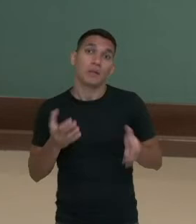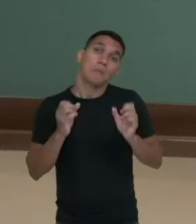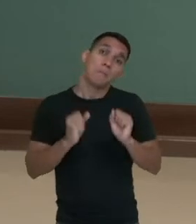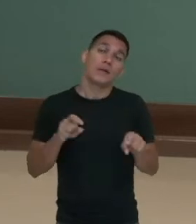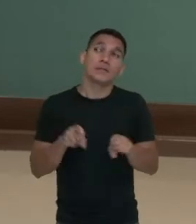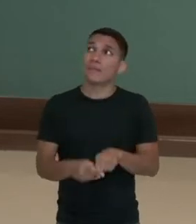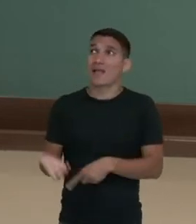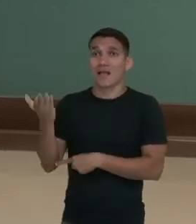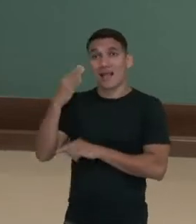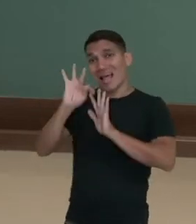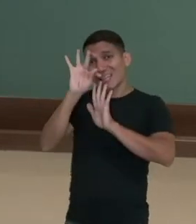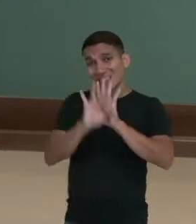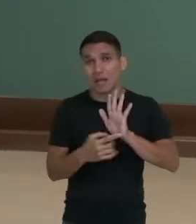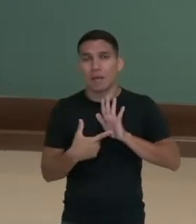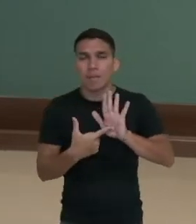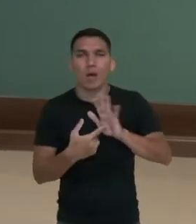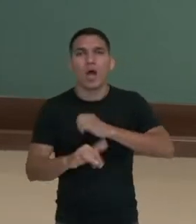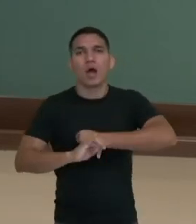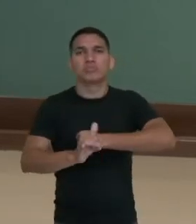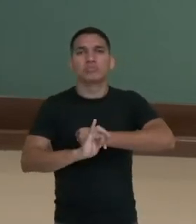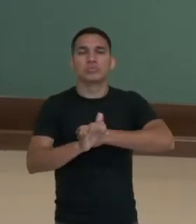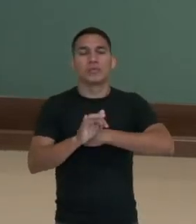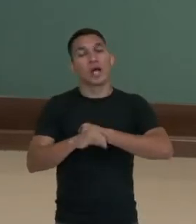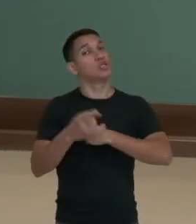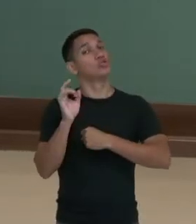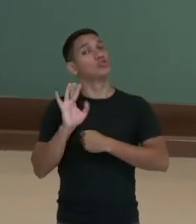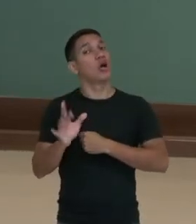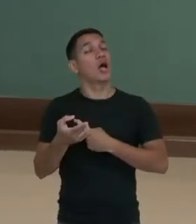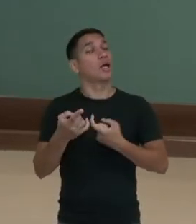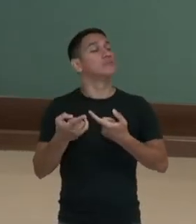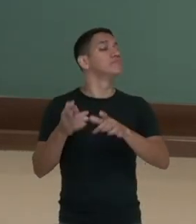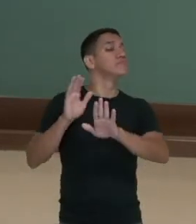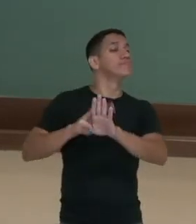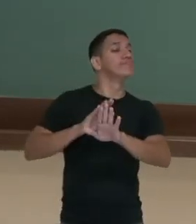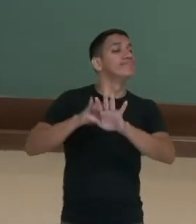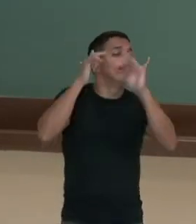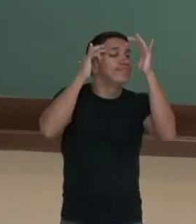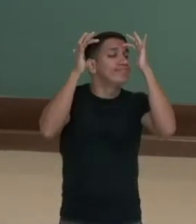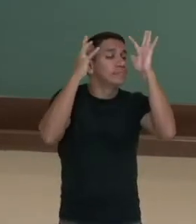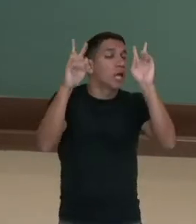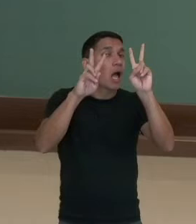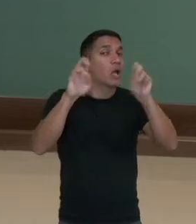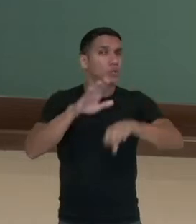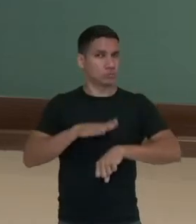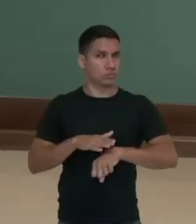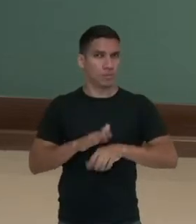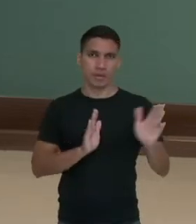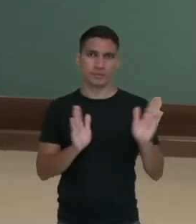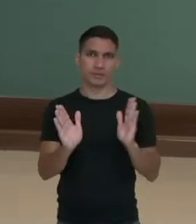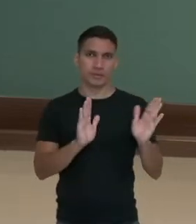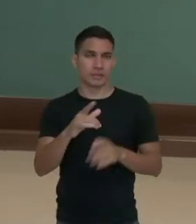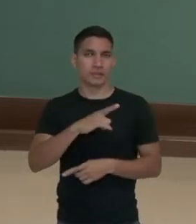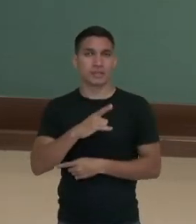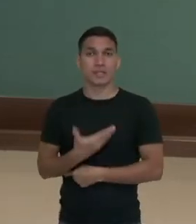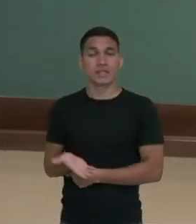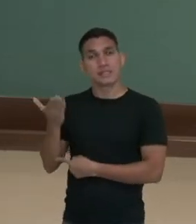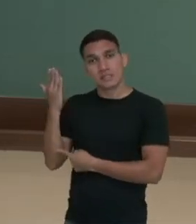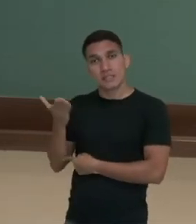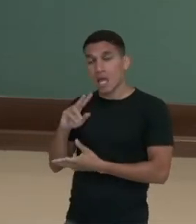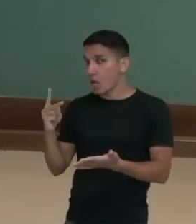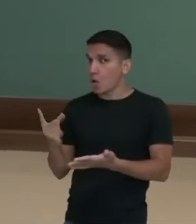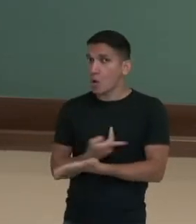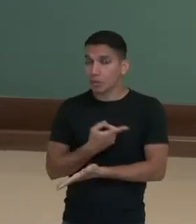esse texto aqui, essa crônica, ela está refletindo também um pouquinho sobre esse